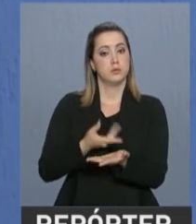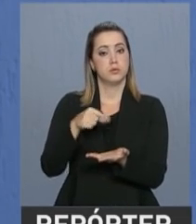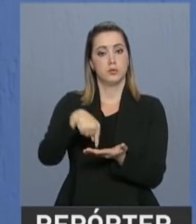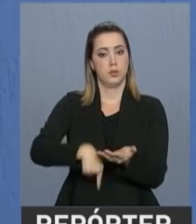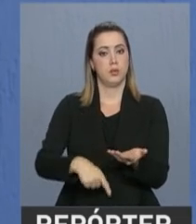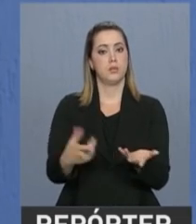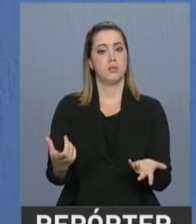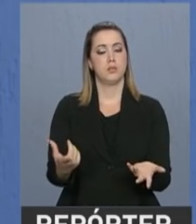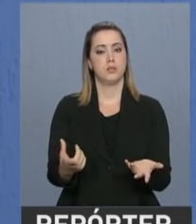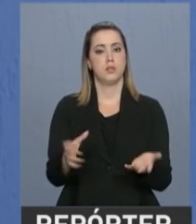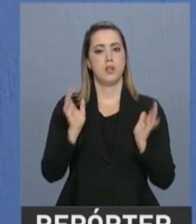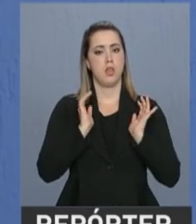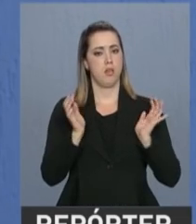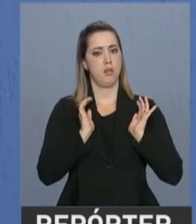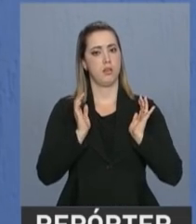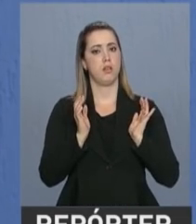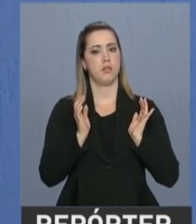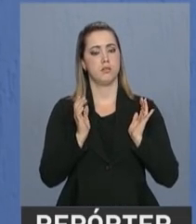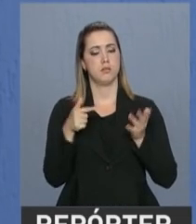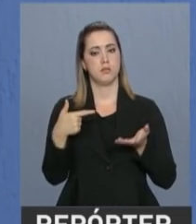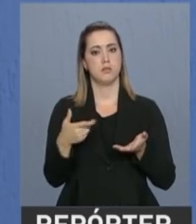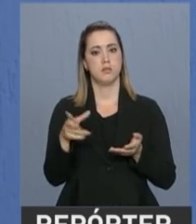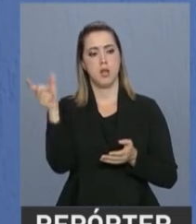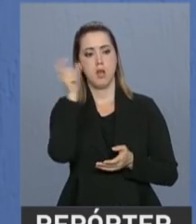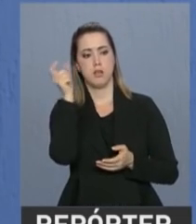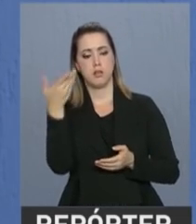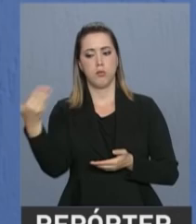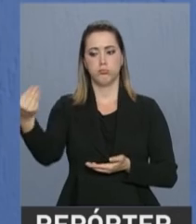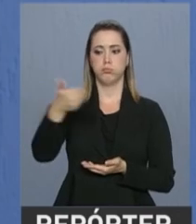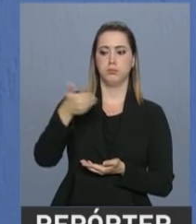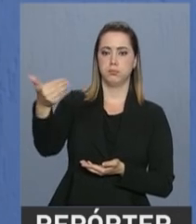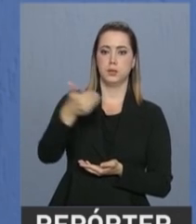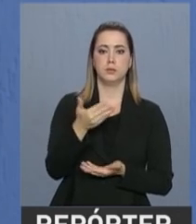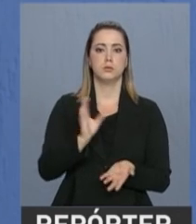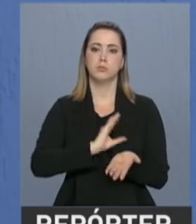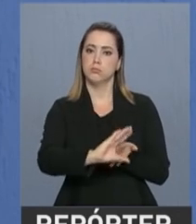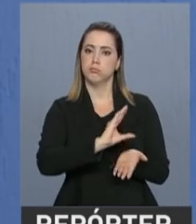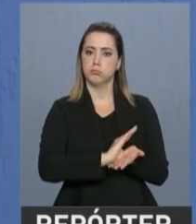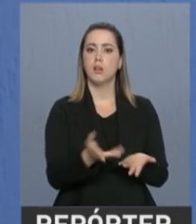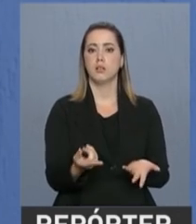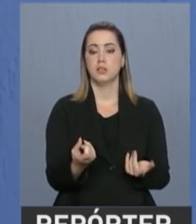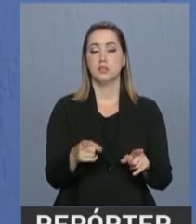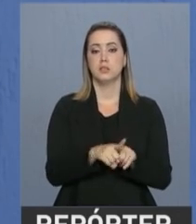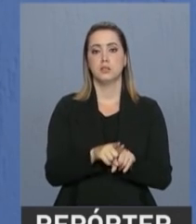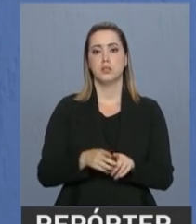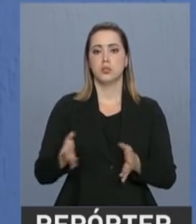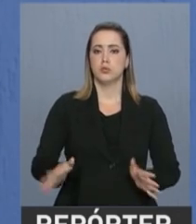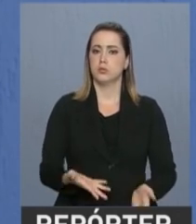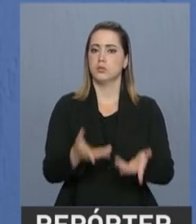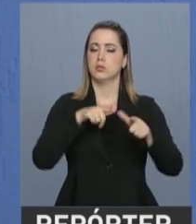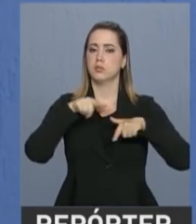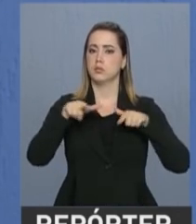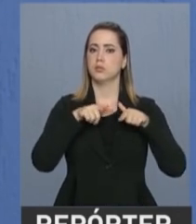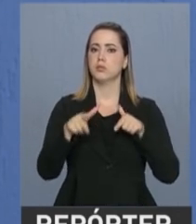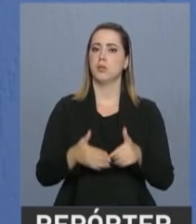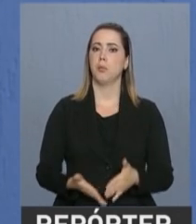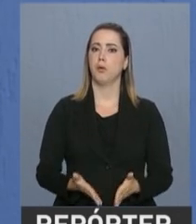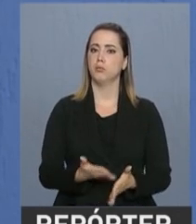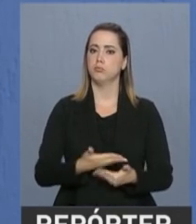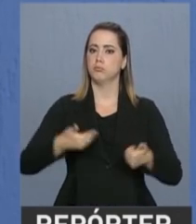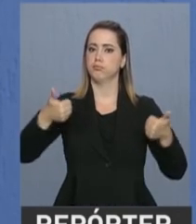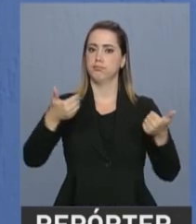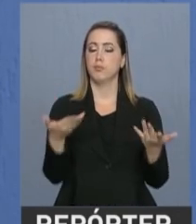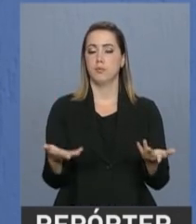eh riquezas Atraia de Gere empregos de alta qualificação mas sobretudo que